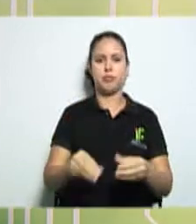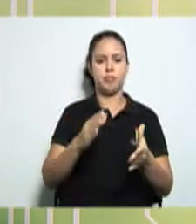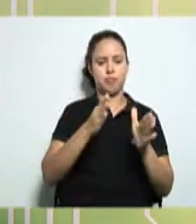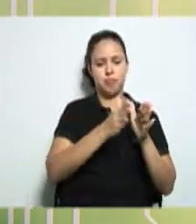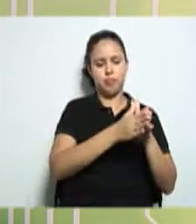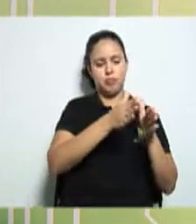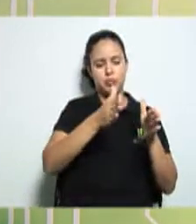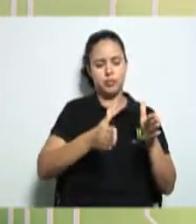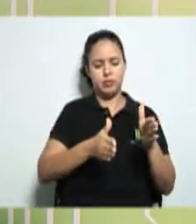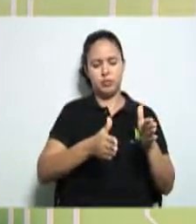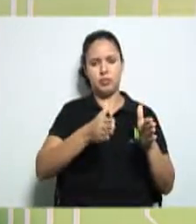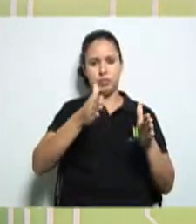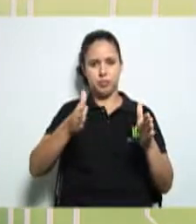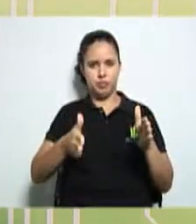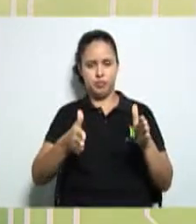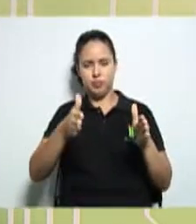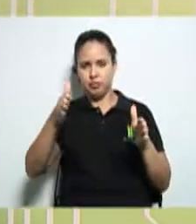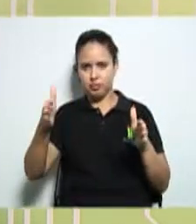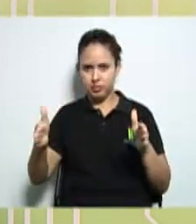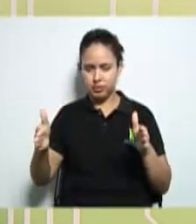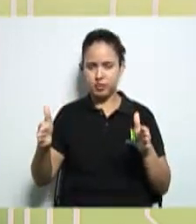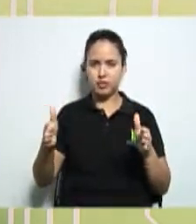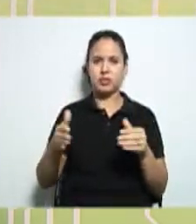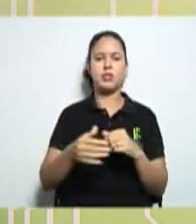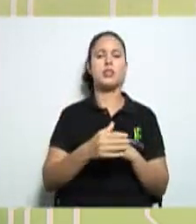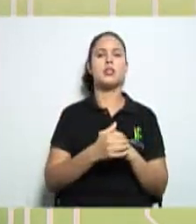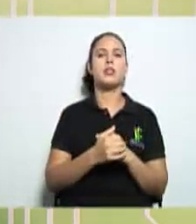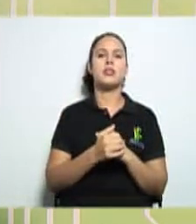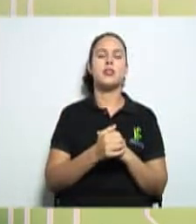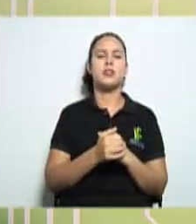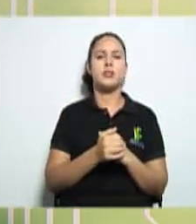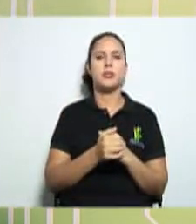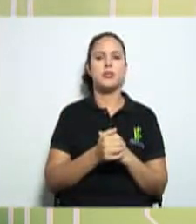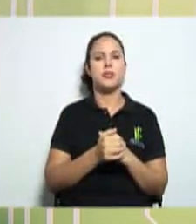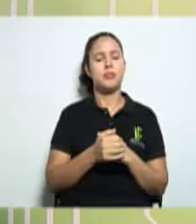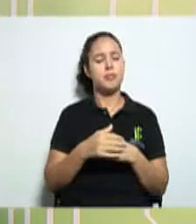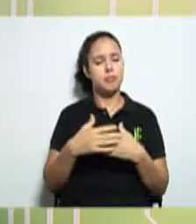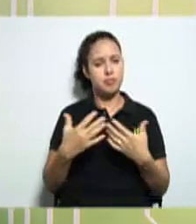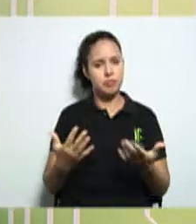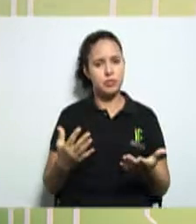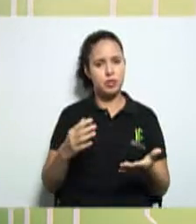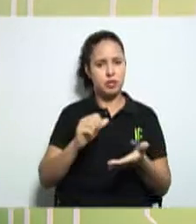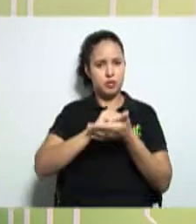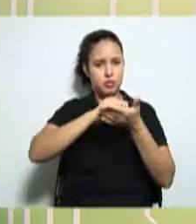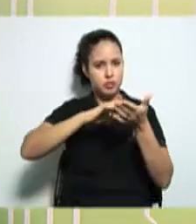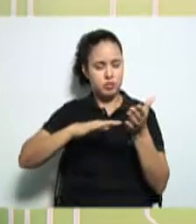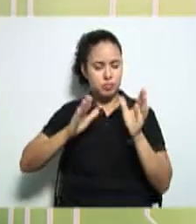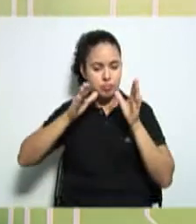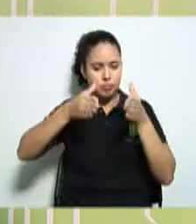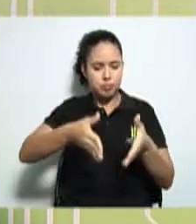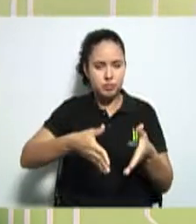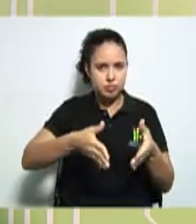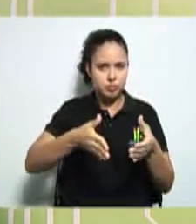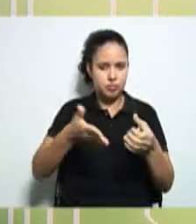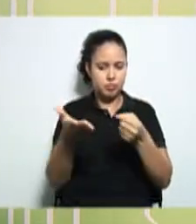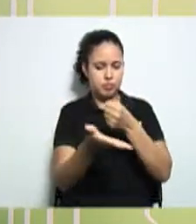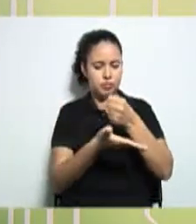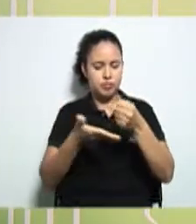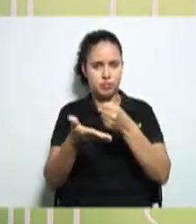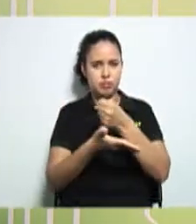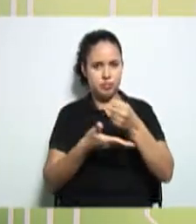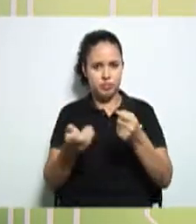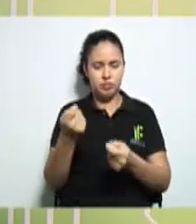não vai ter uma tarefa específica, essa tarefa é só da disciplina de Fundamentos da Administração, mas você conseguindo compreender